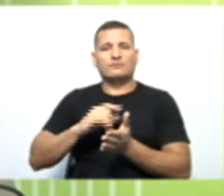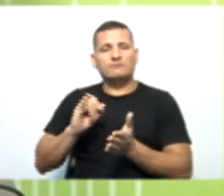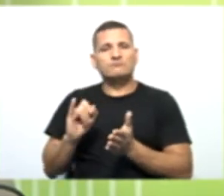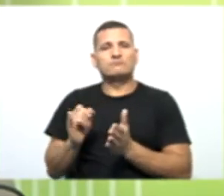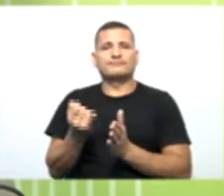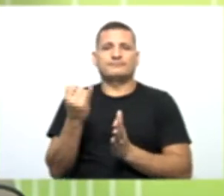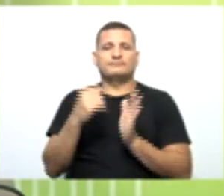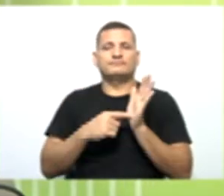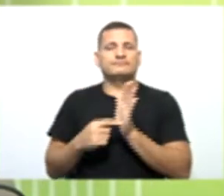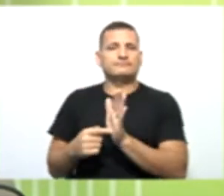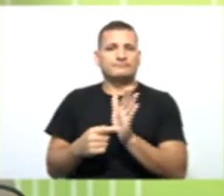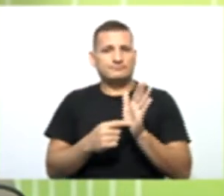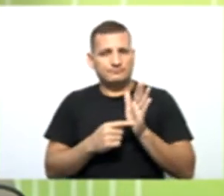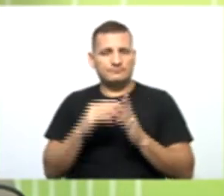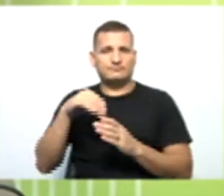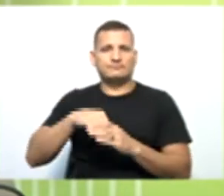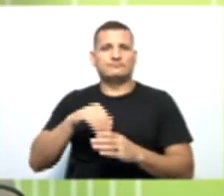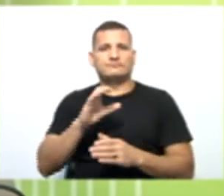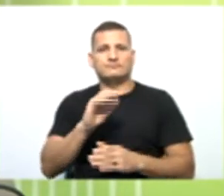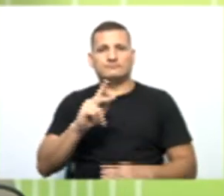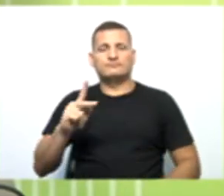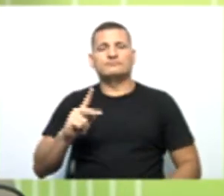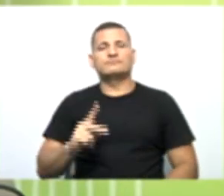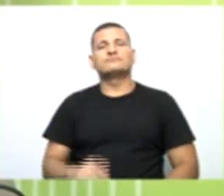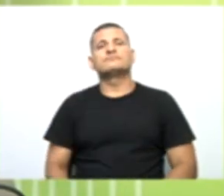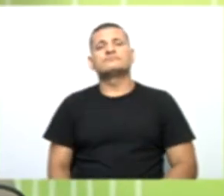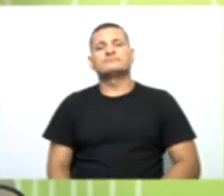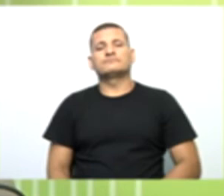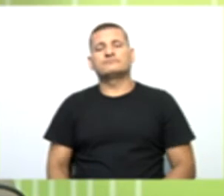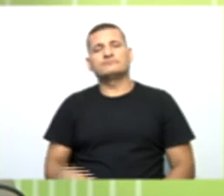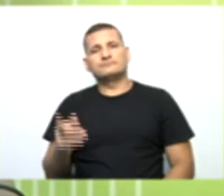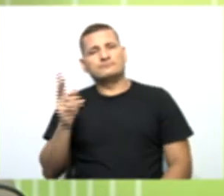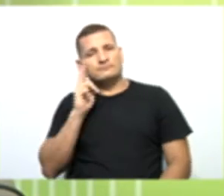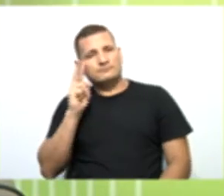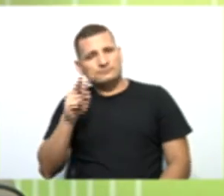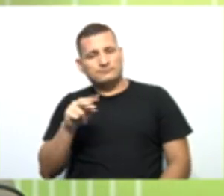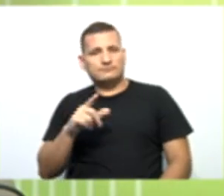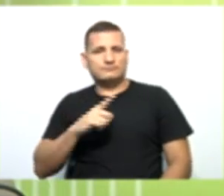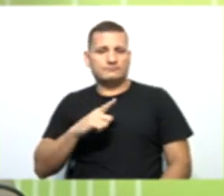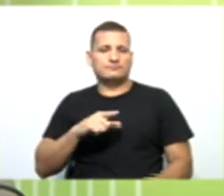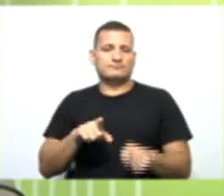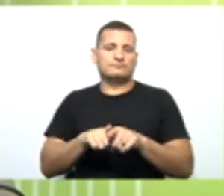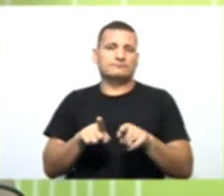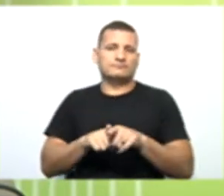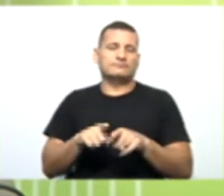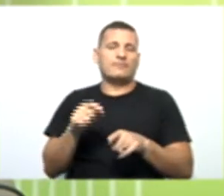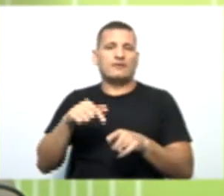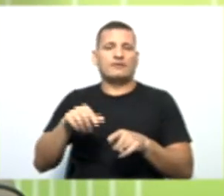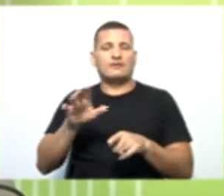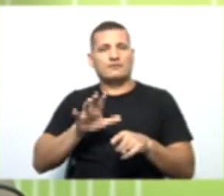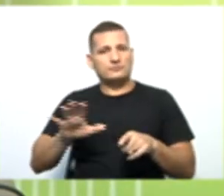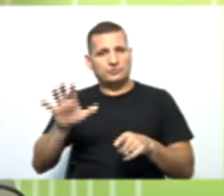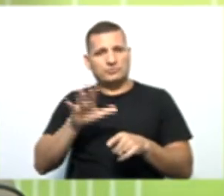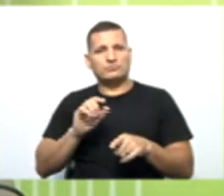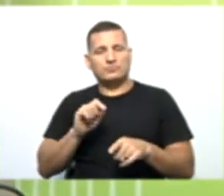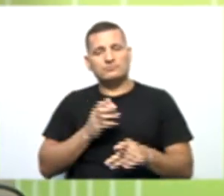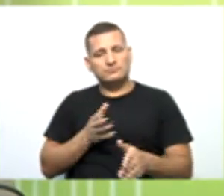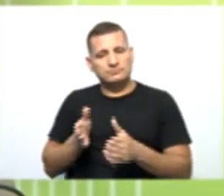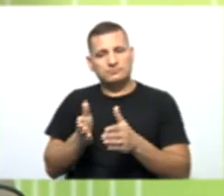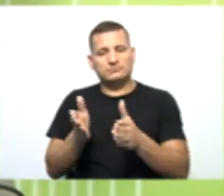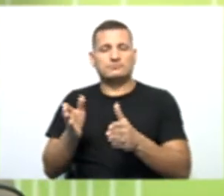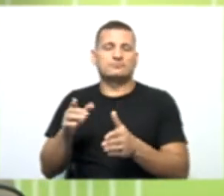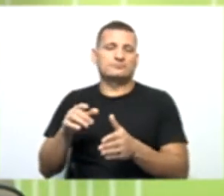certa forma, dentro dessa cooperativa. Veja que tem as rotas turísticas criadas aqui na região. Quando você tem